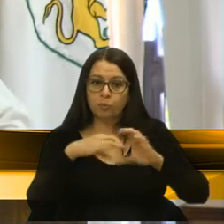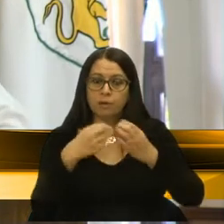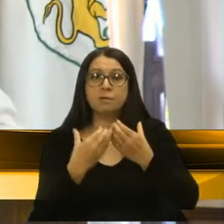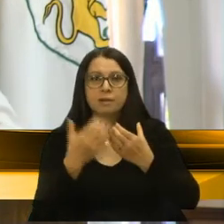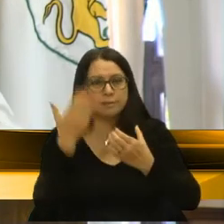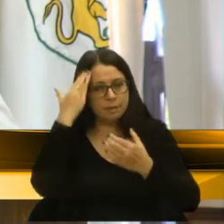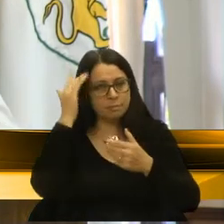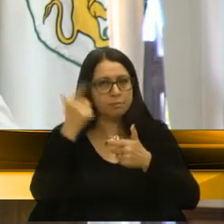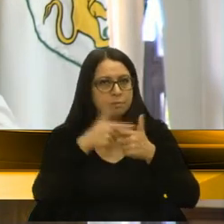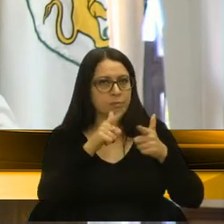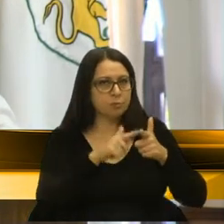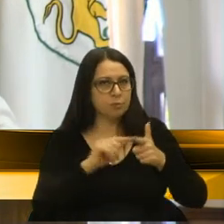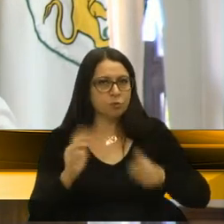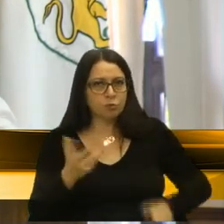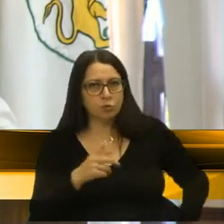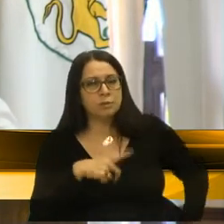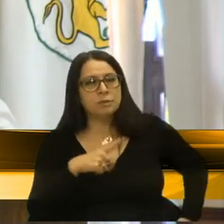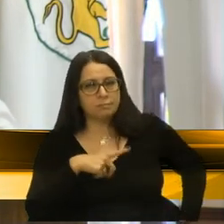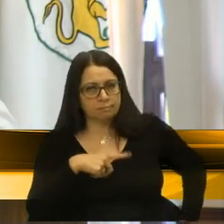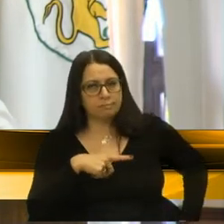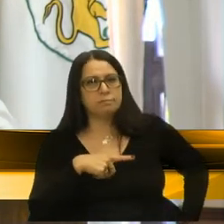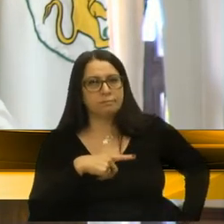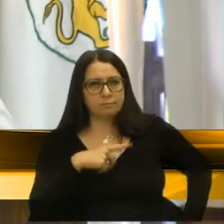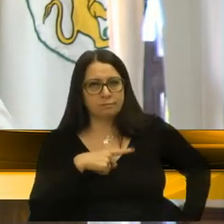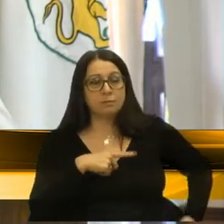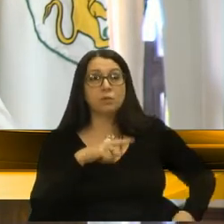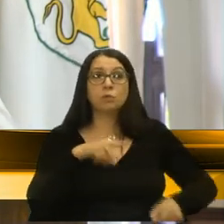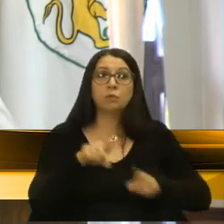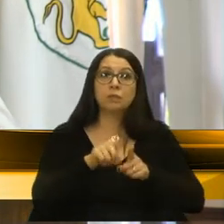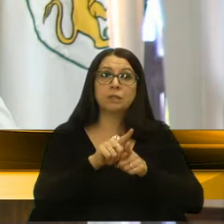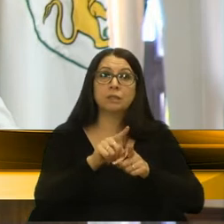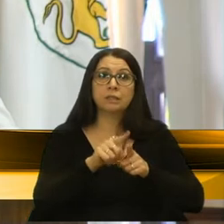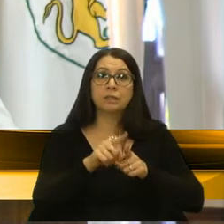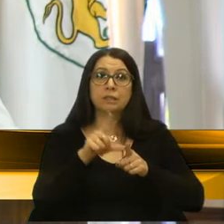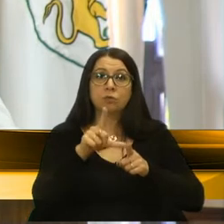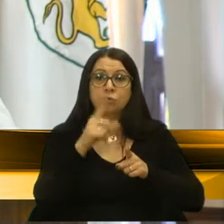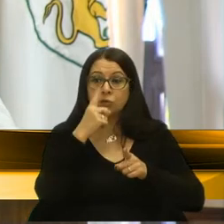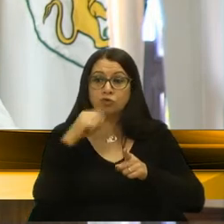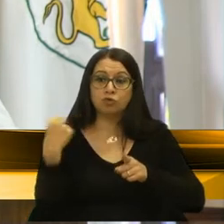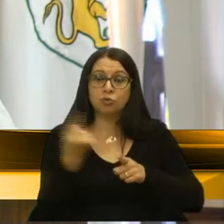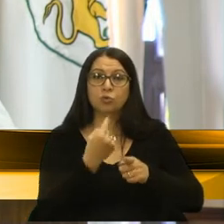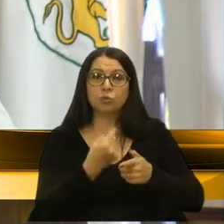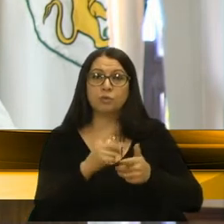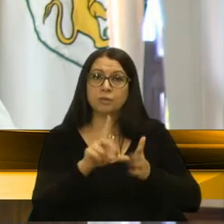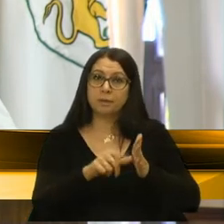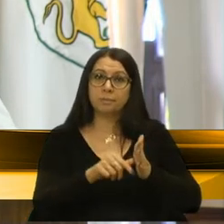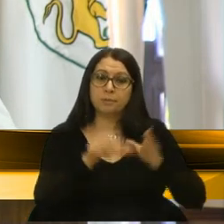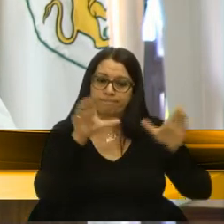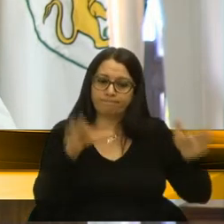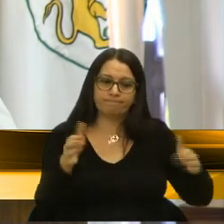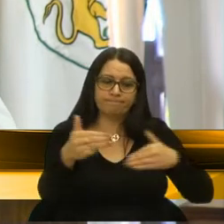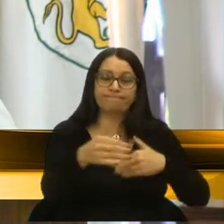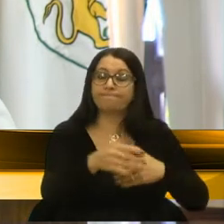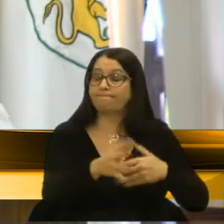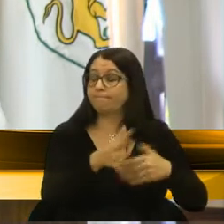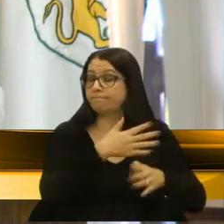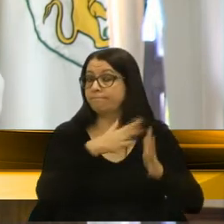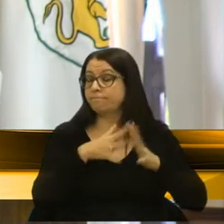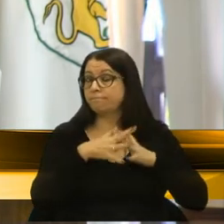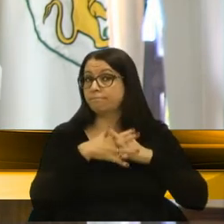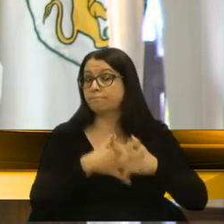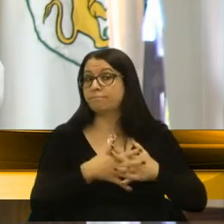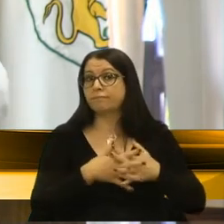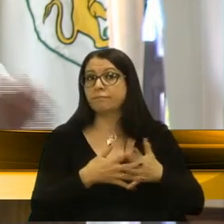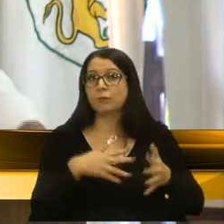o problema que todos nós aqui enfrentamos quando nós temos uma lixeira comunitária. Depois que instala, vira uma coisa